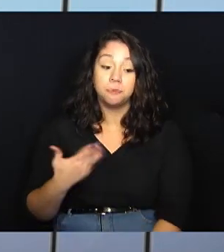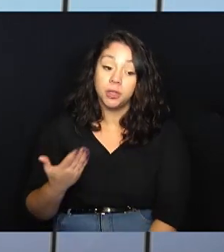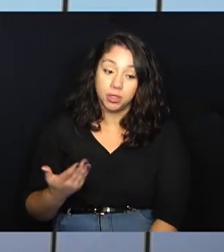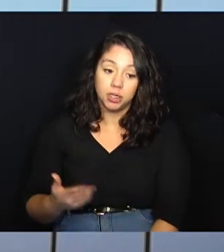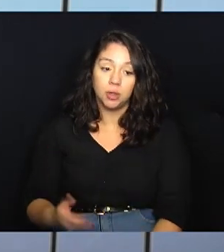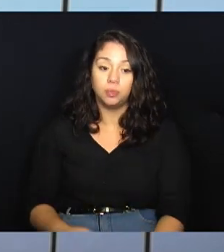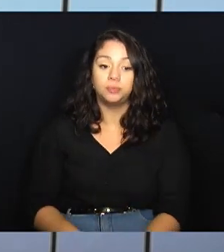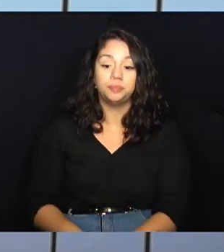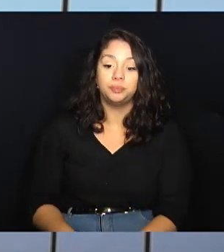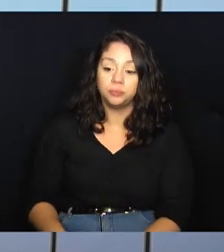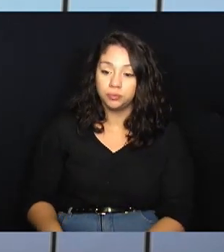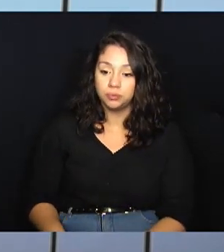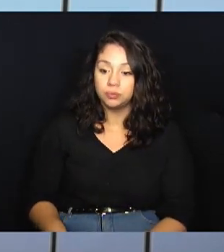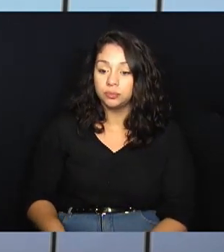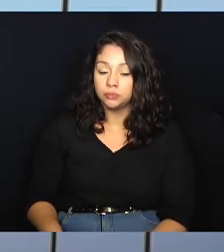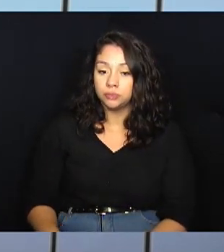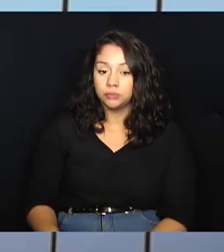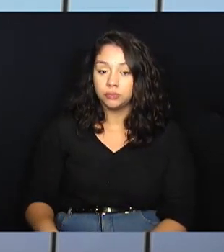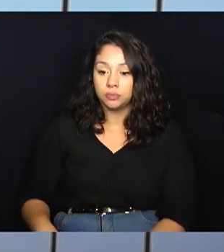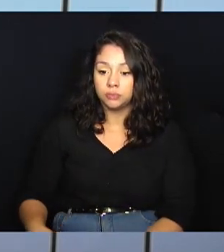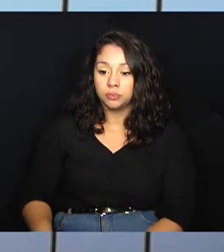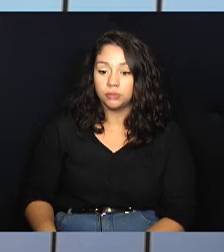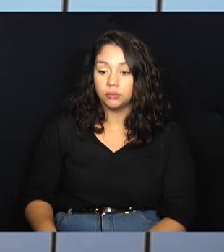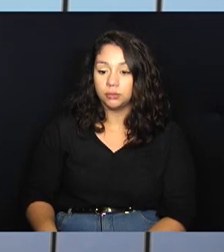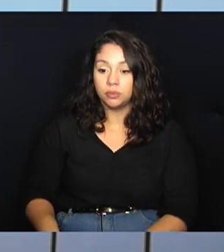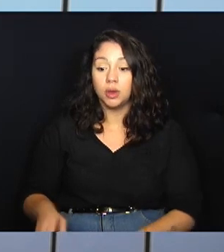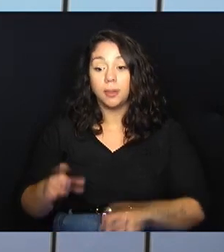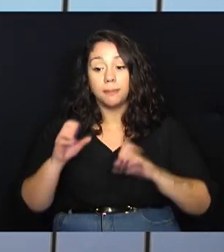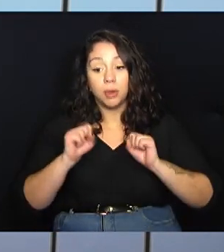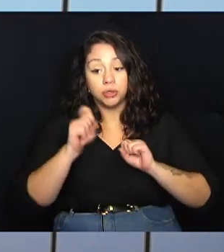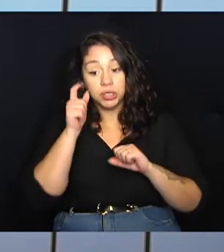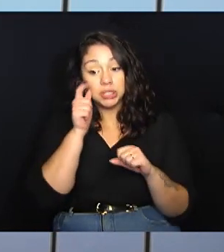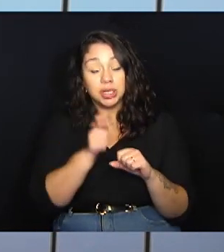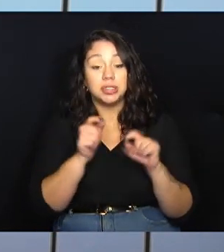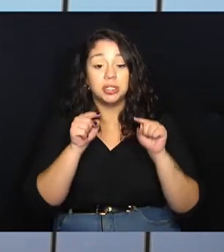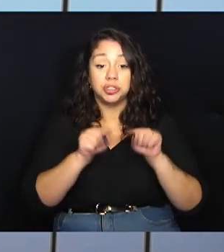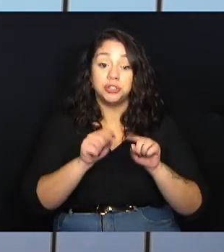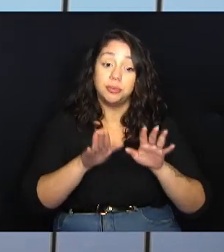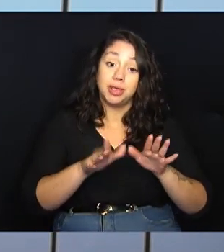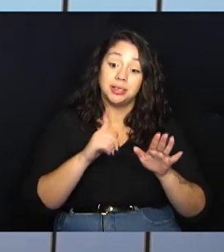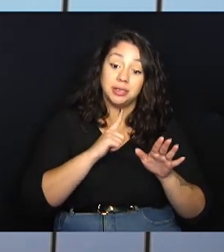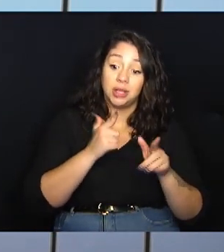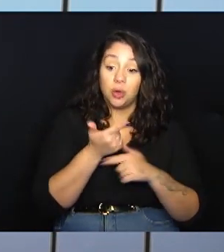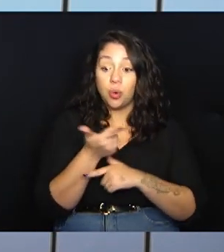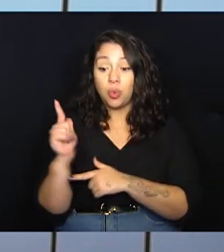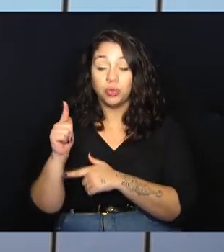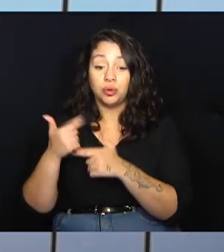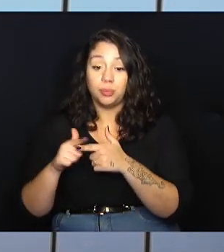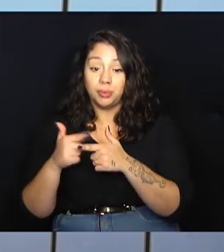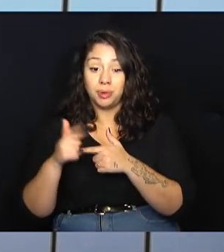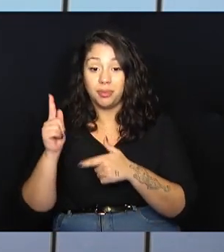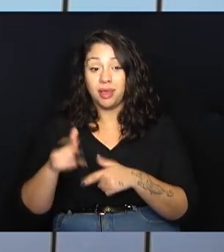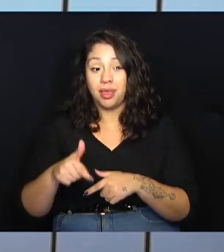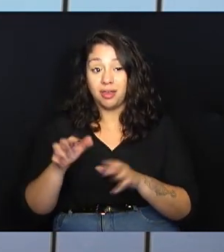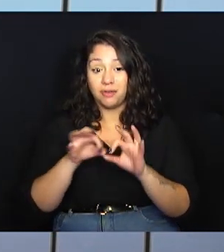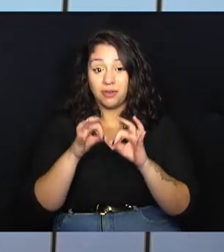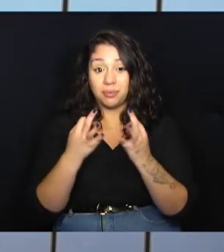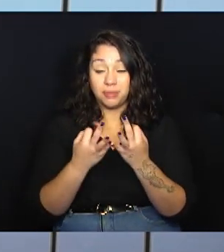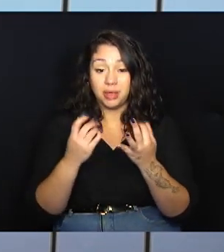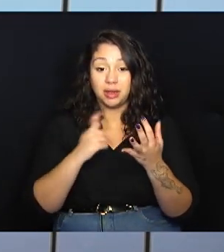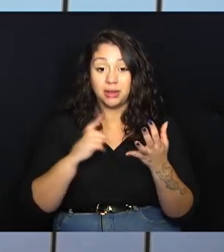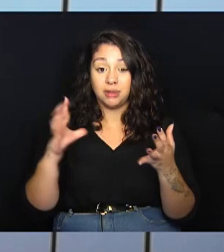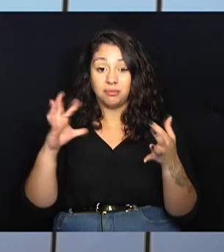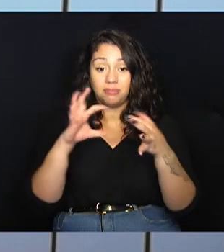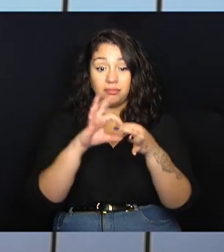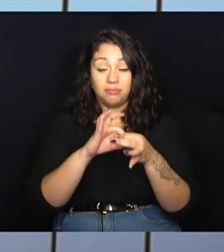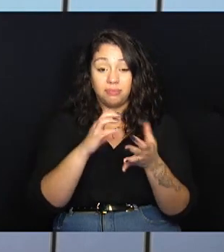ser interessante isso, mas também podemos vir a ter um outro problema, que é as famílias têm vínculo empregatício, elas